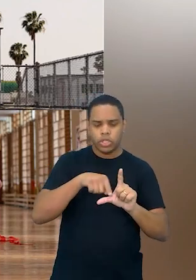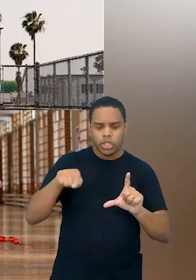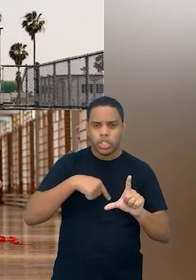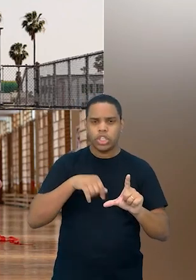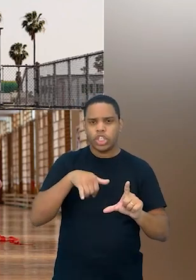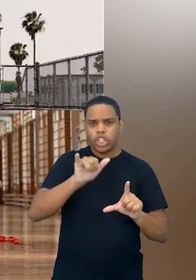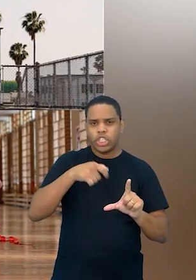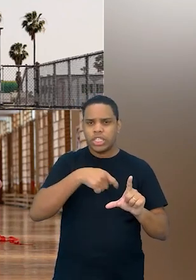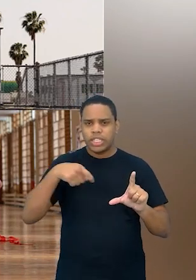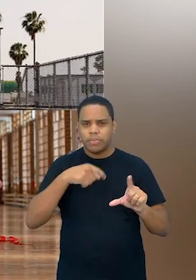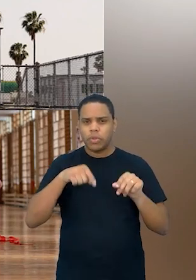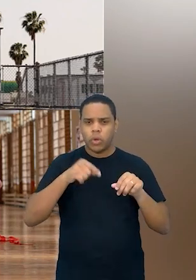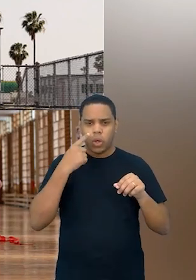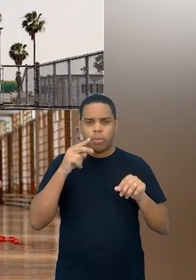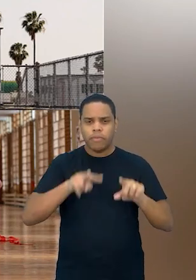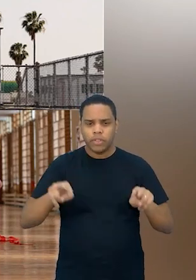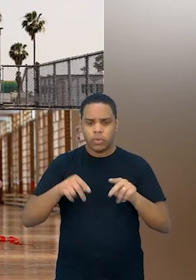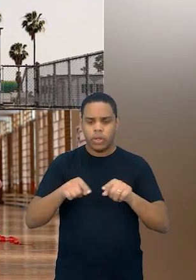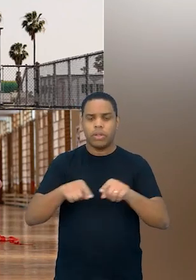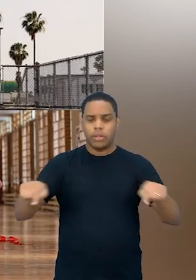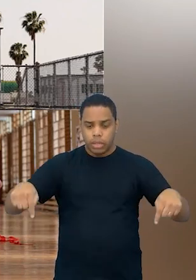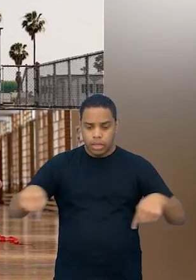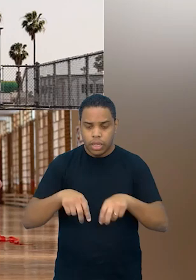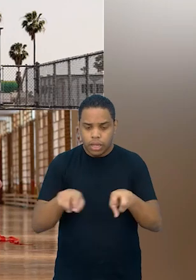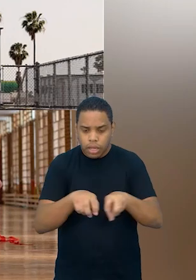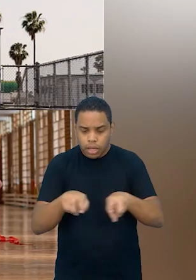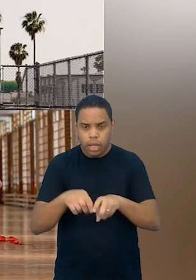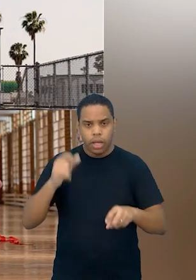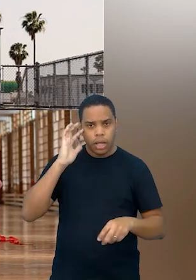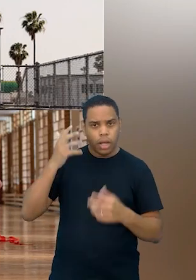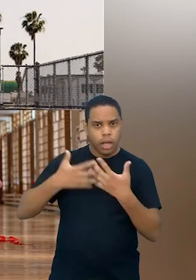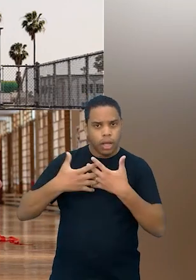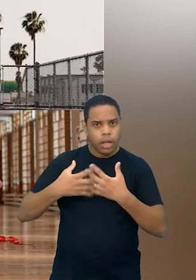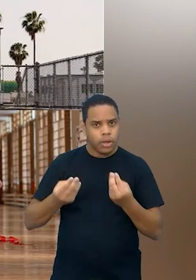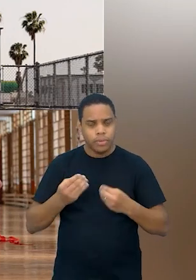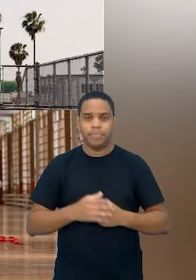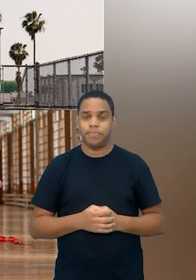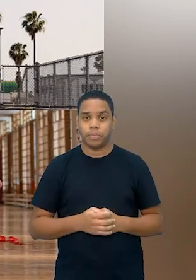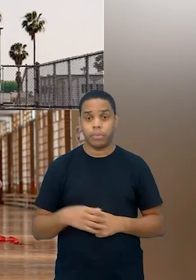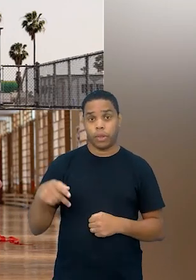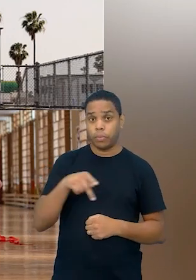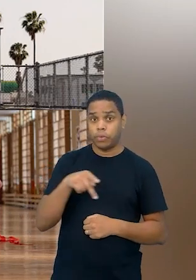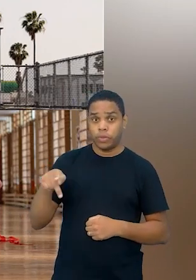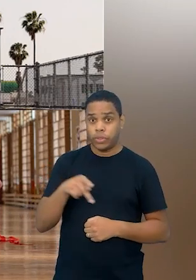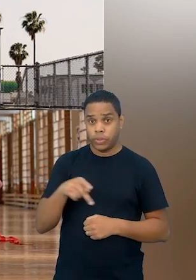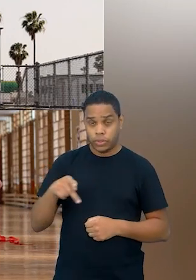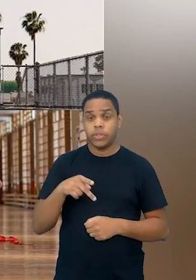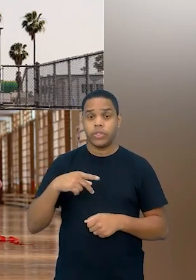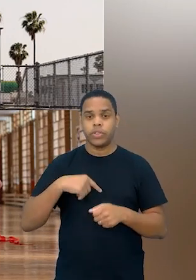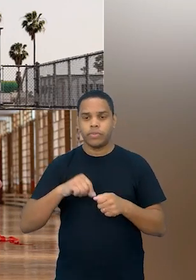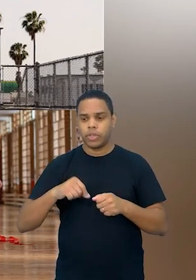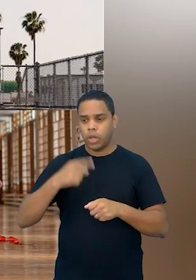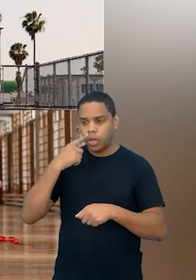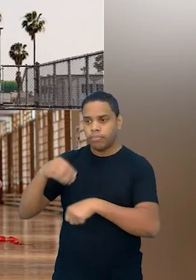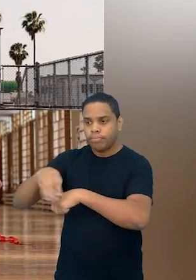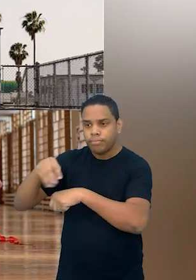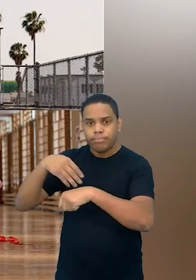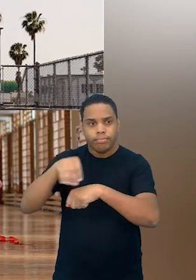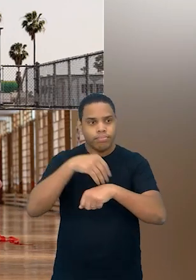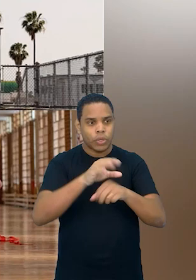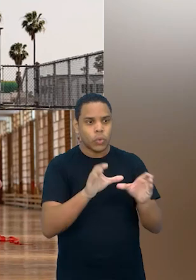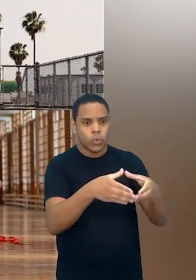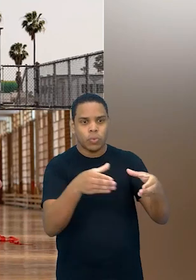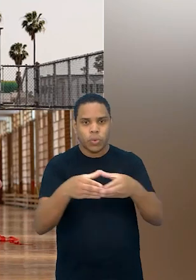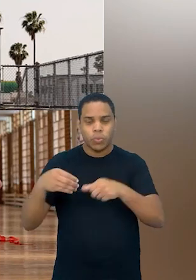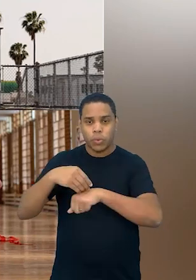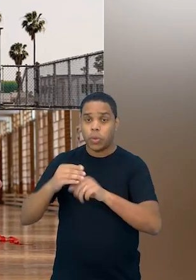Y, visualizando-os na quadra e representando-os em suas posições. A professora realizou intervenções nas construções coletivas